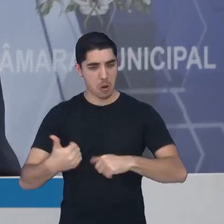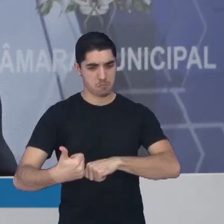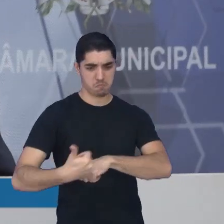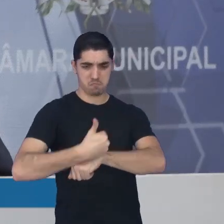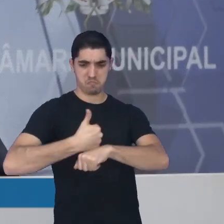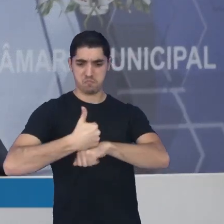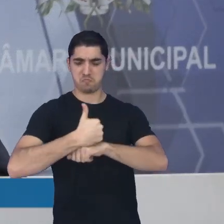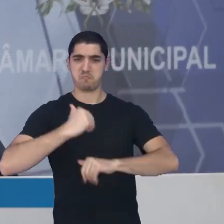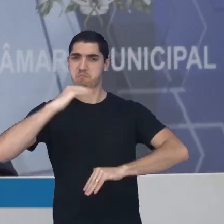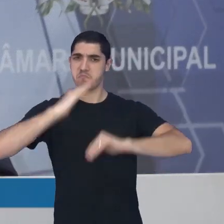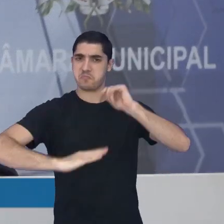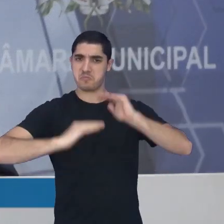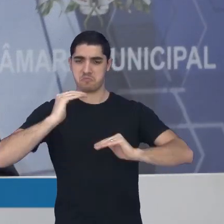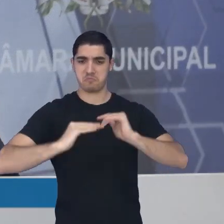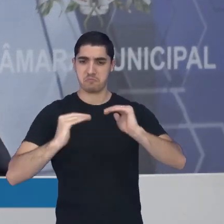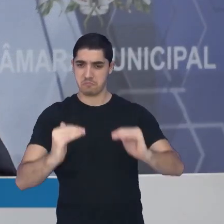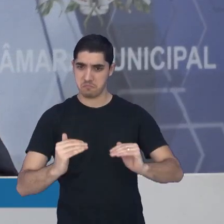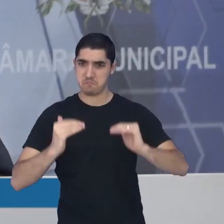direito propicia.